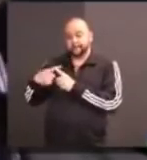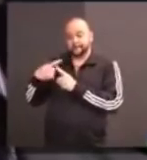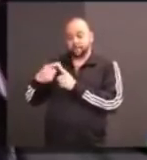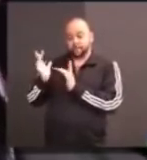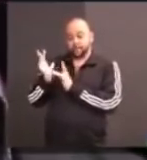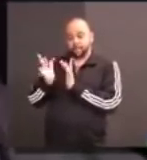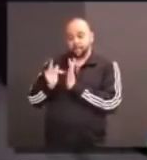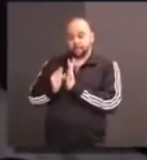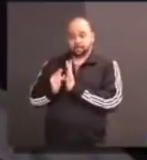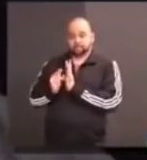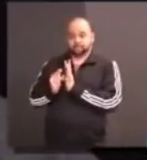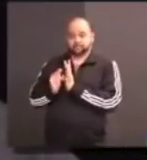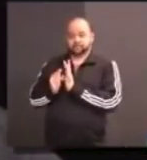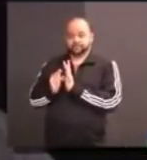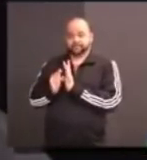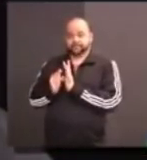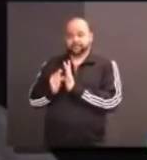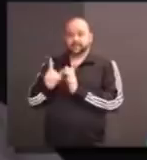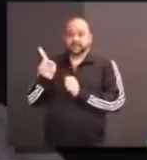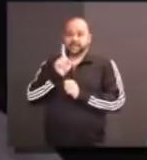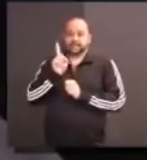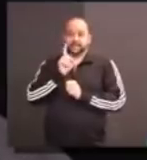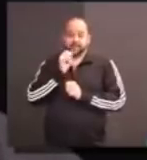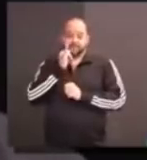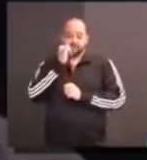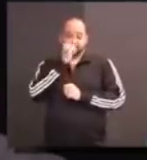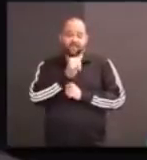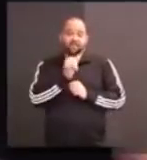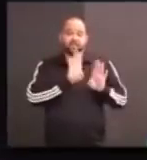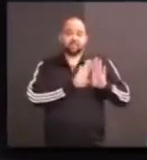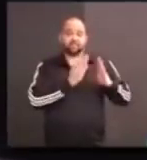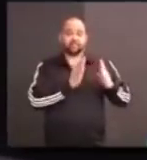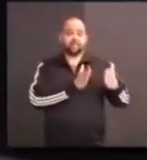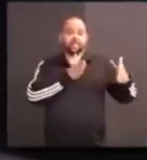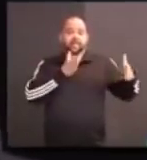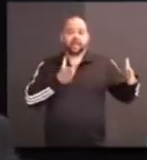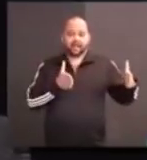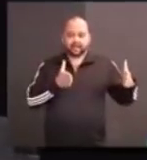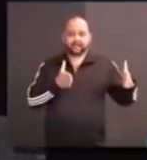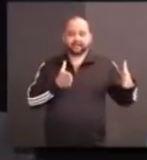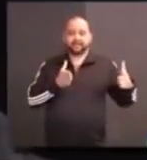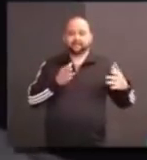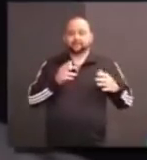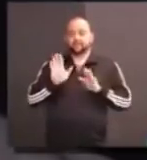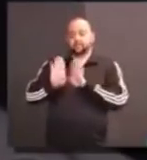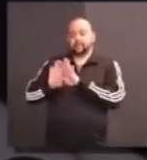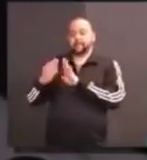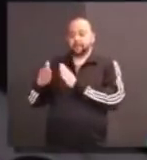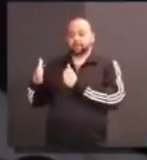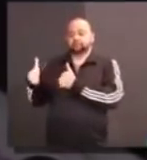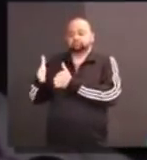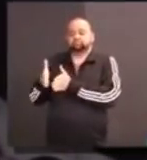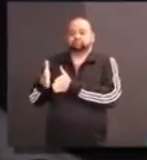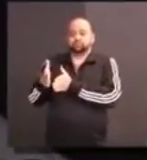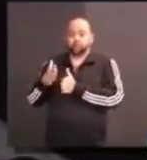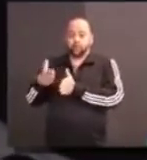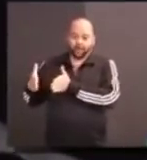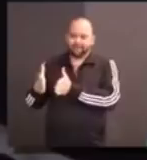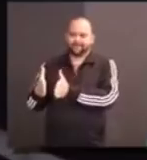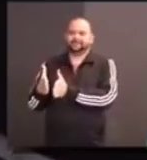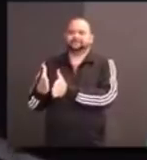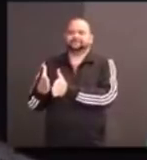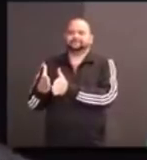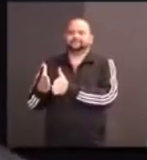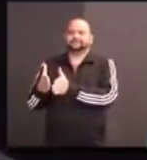Cristo não falou que era uma porta larga, ele falou que a porta era estreita. E como